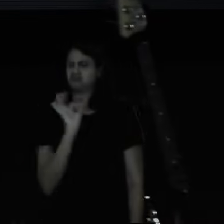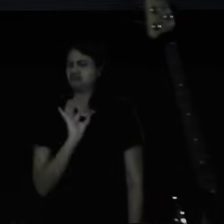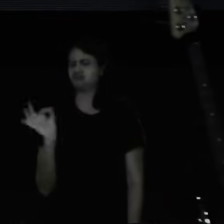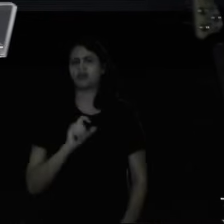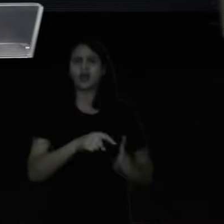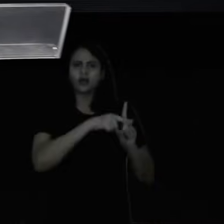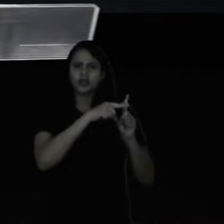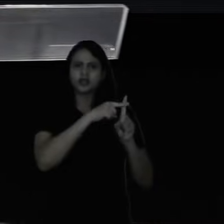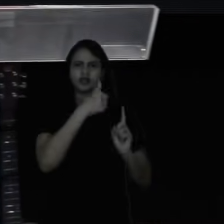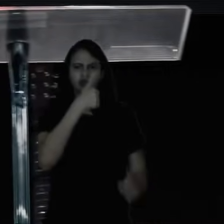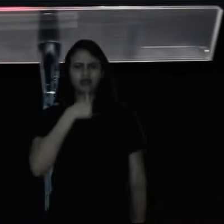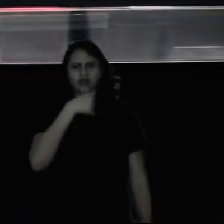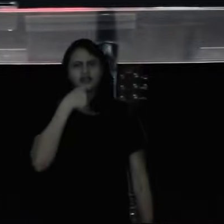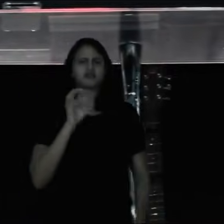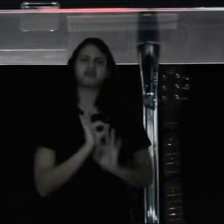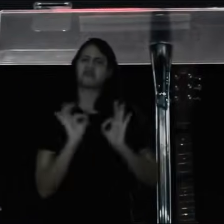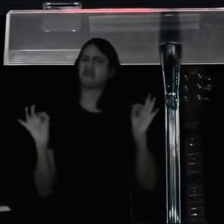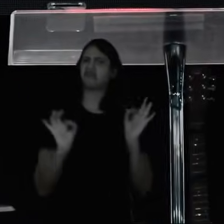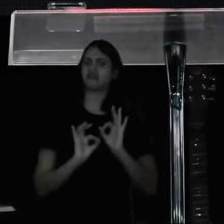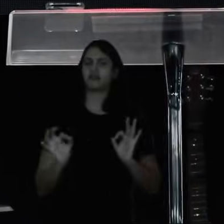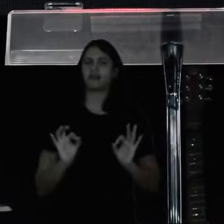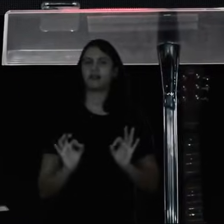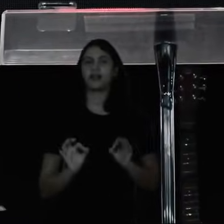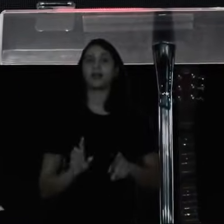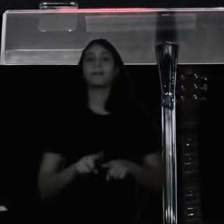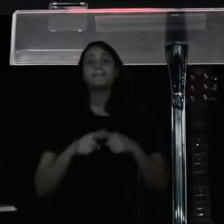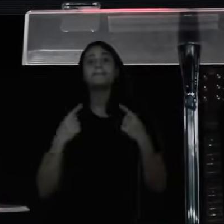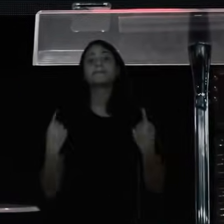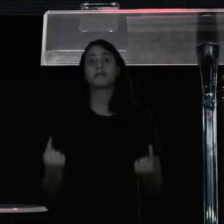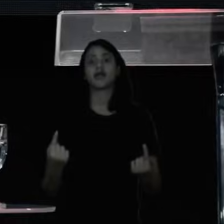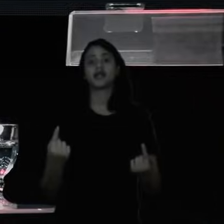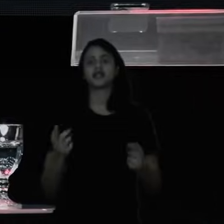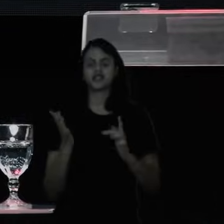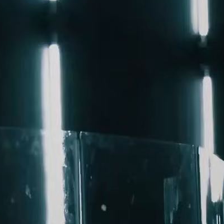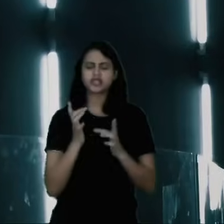vou nada. Mas ele foi.